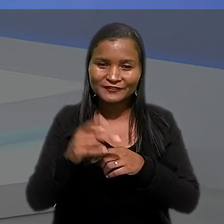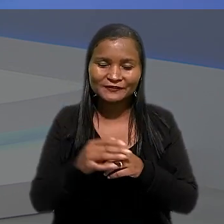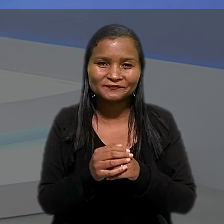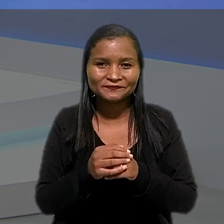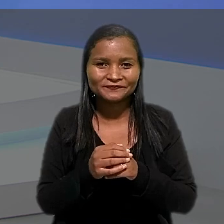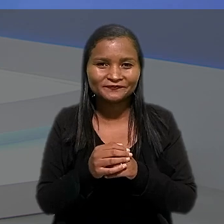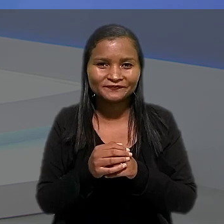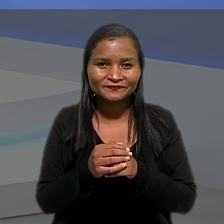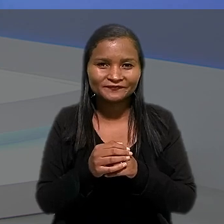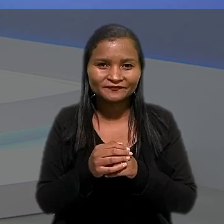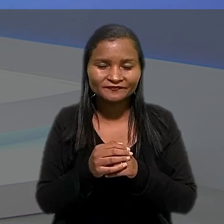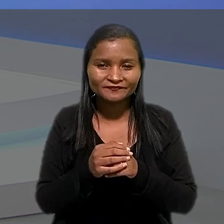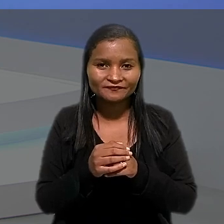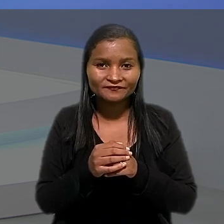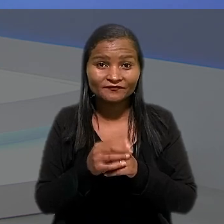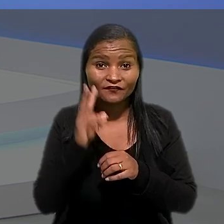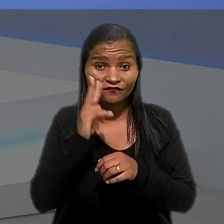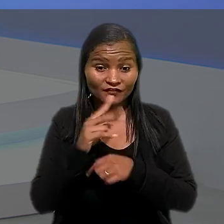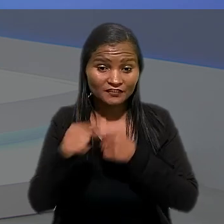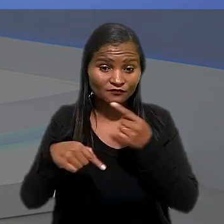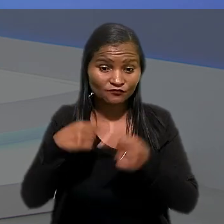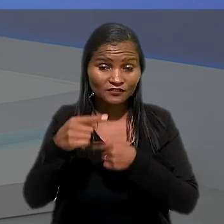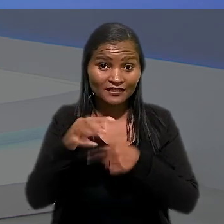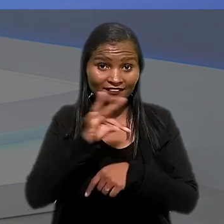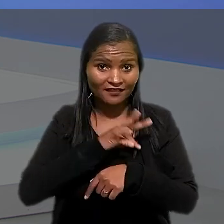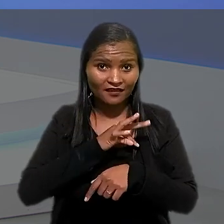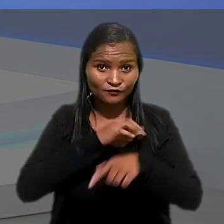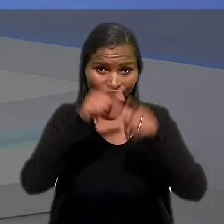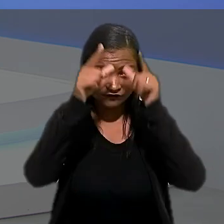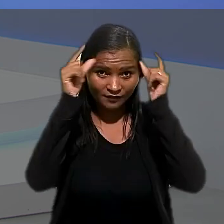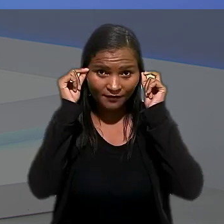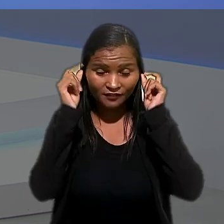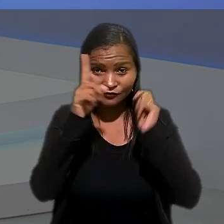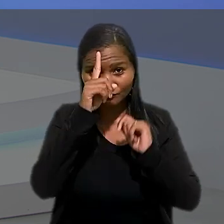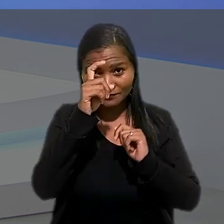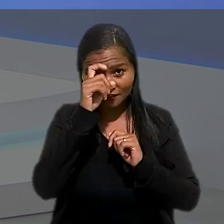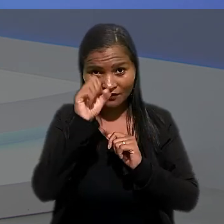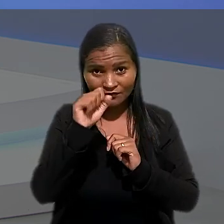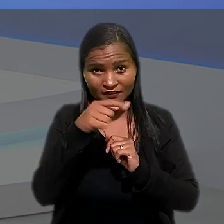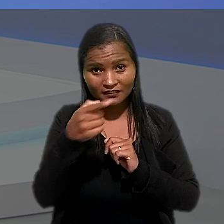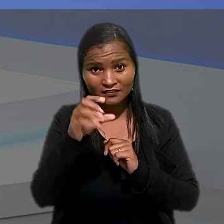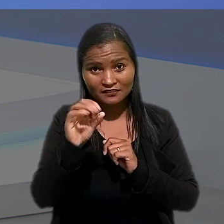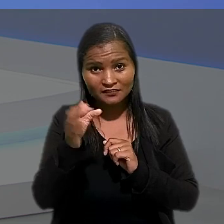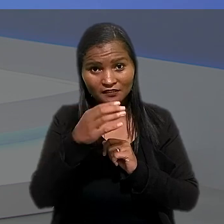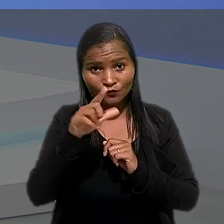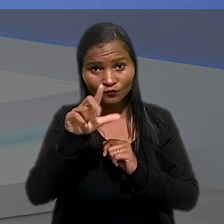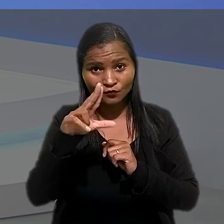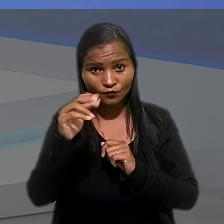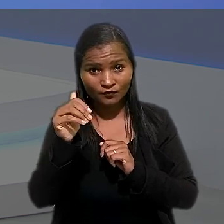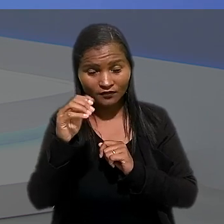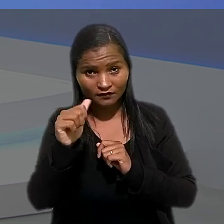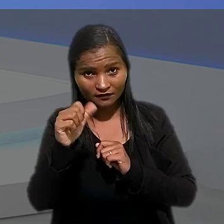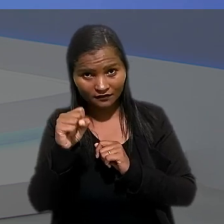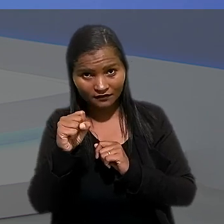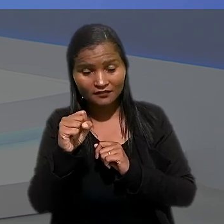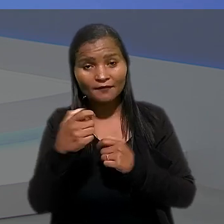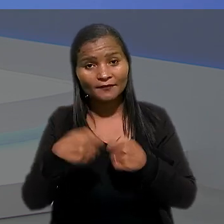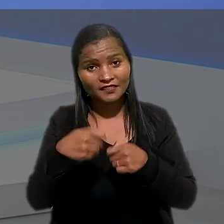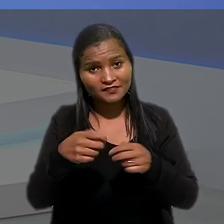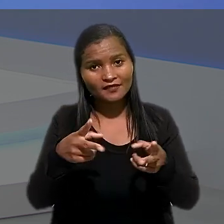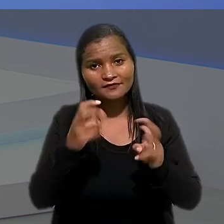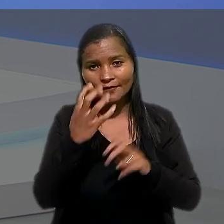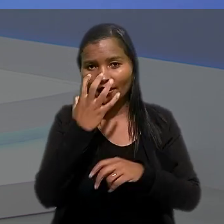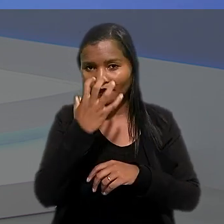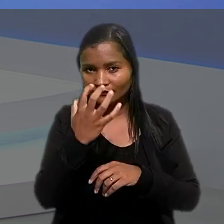você. E fechando o nosso giro, técnicos de enfermagem do Hospital São Lucas, em Porto Alegre, no Rio Grande do Sul, devem